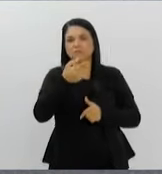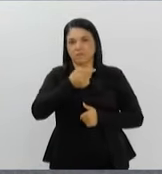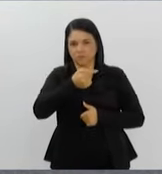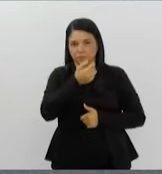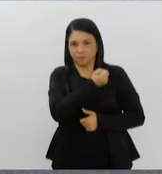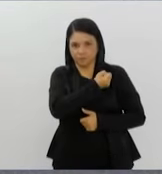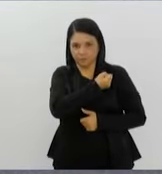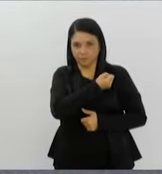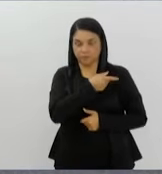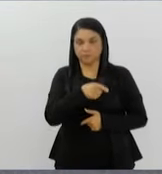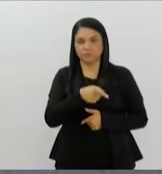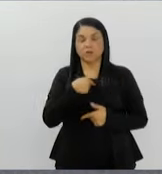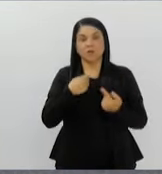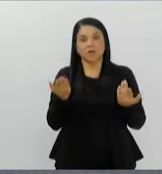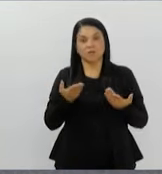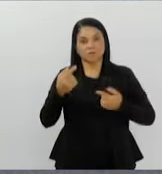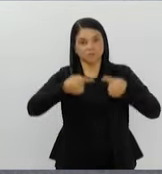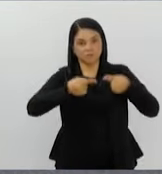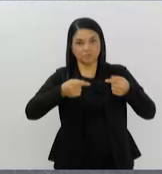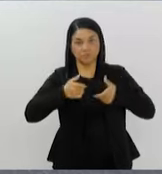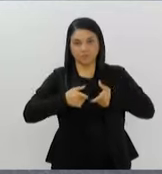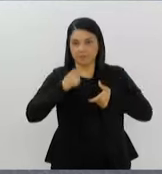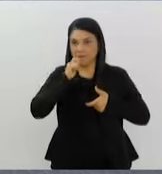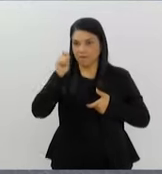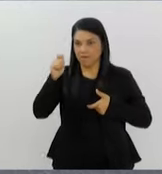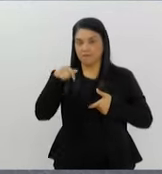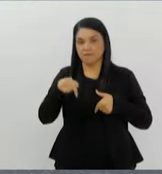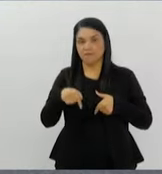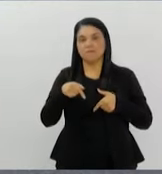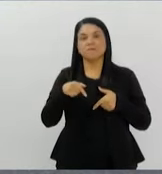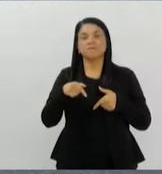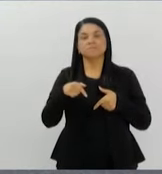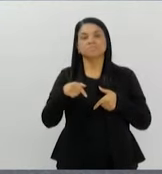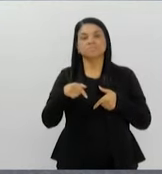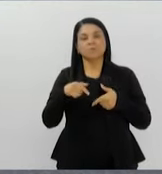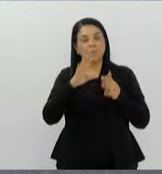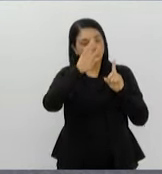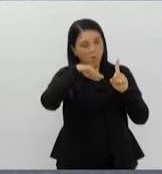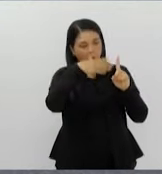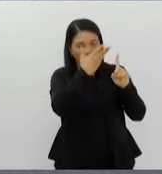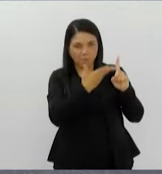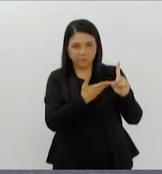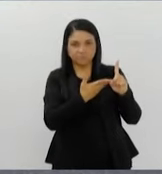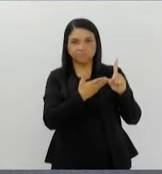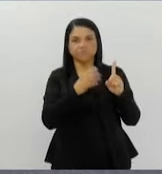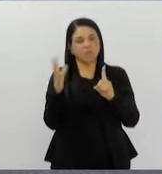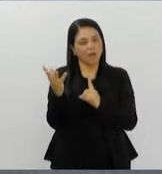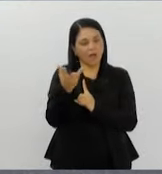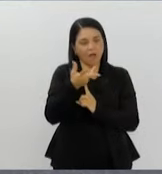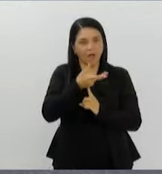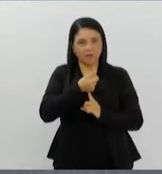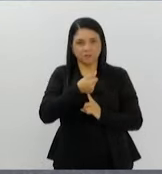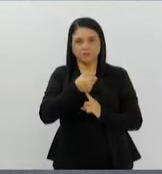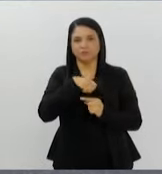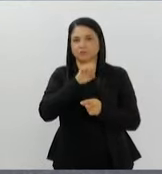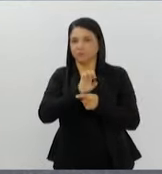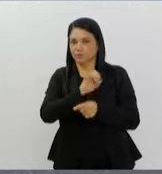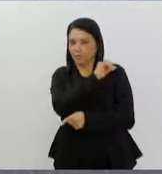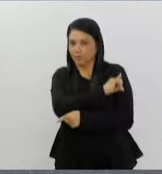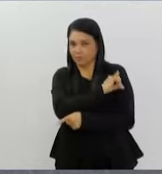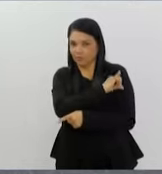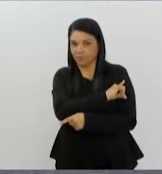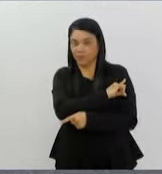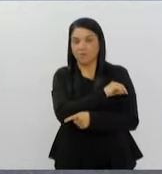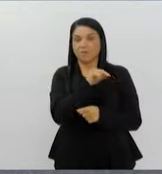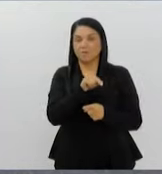E agora, para discutir essa medalha, que eu acho que ela é uma medalha, uma homenagem a um artista fluminense, mas ela fala